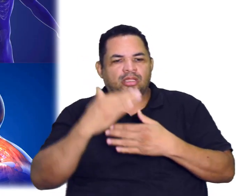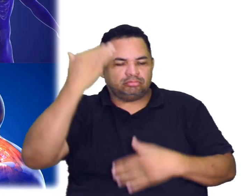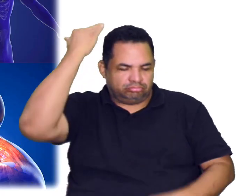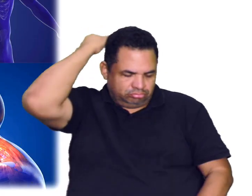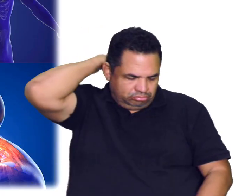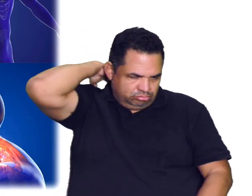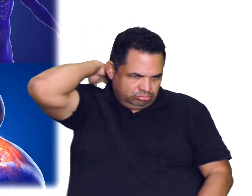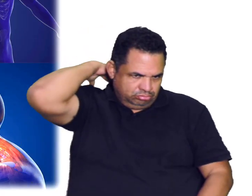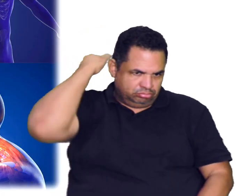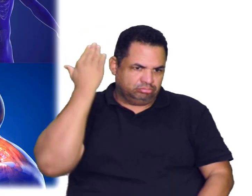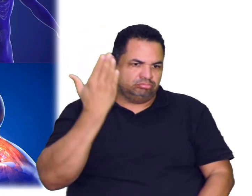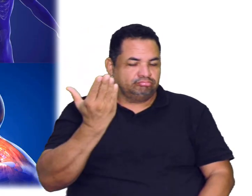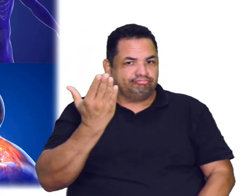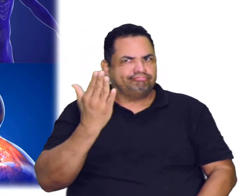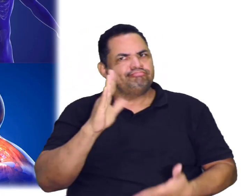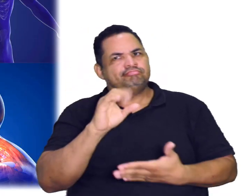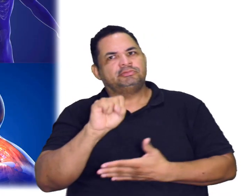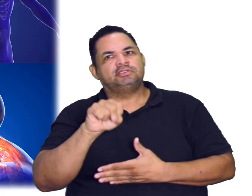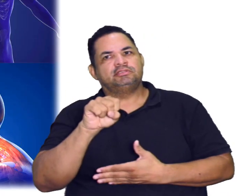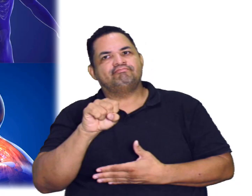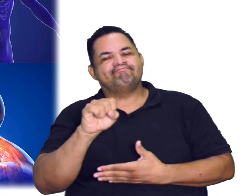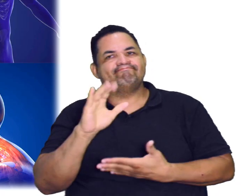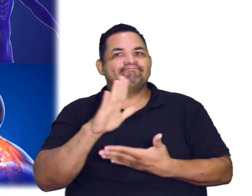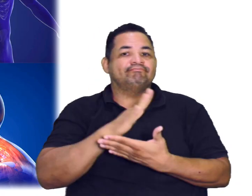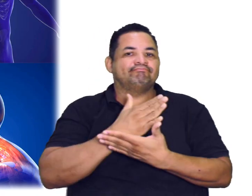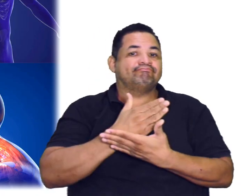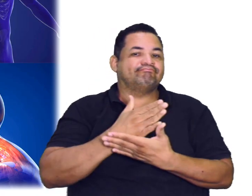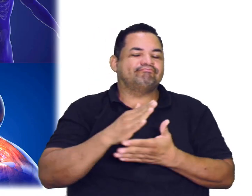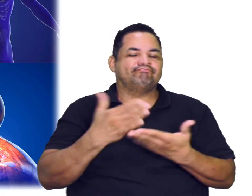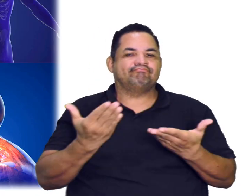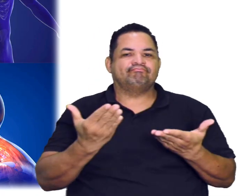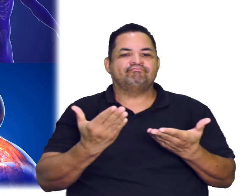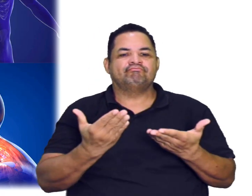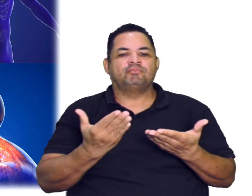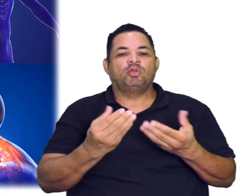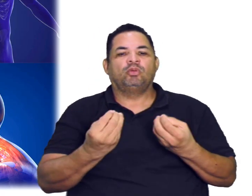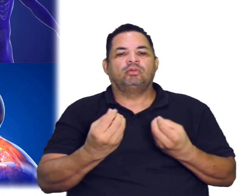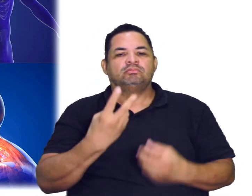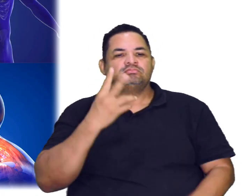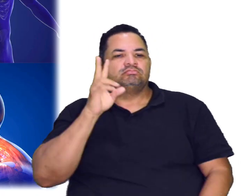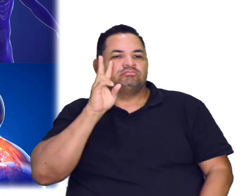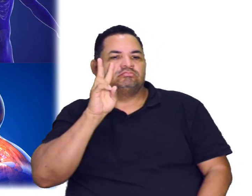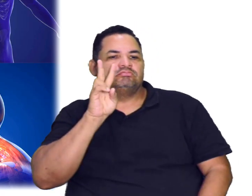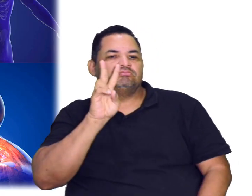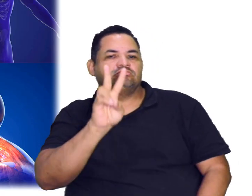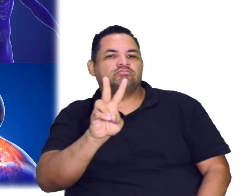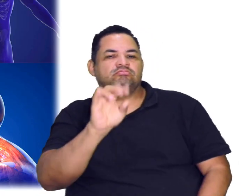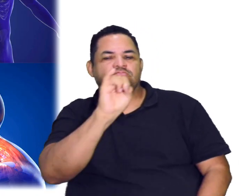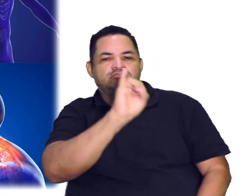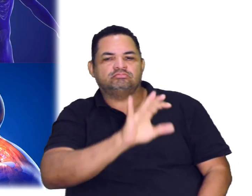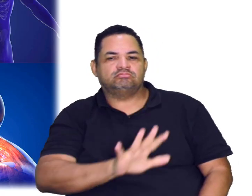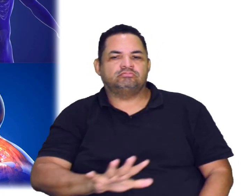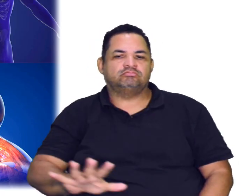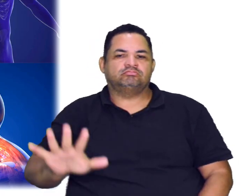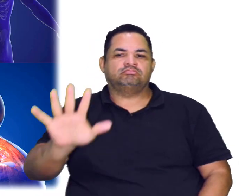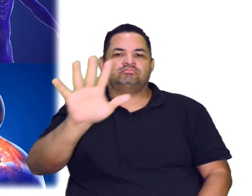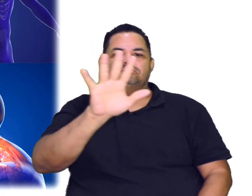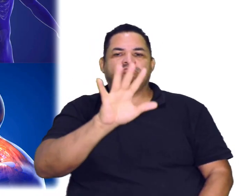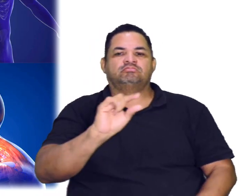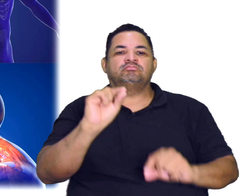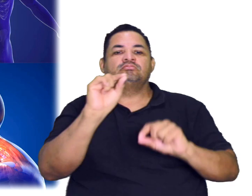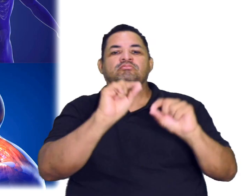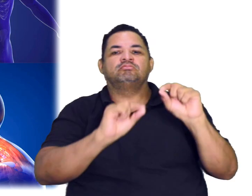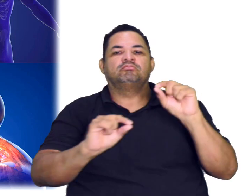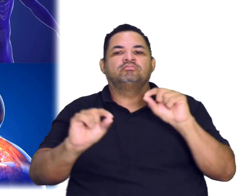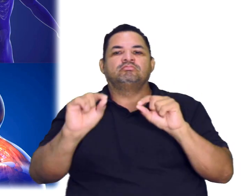coluna? Sim? Não? Talvez? Com certeza, né, gente? E aí, quando a gente olha imagens como essas, o